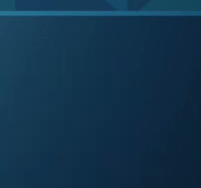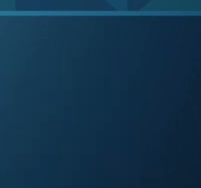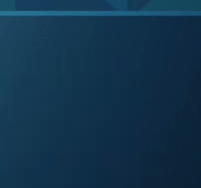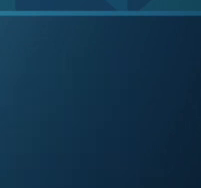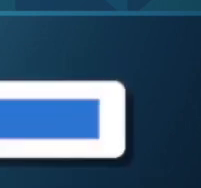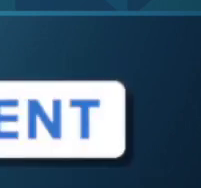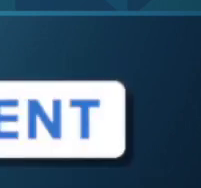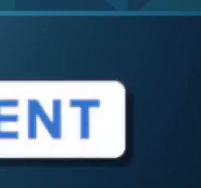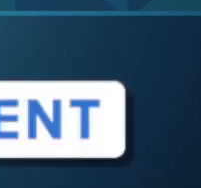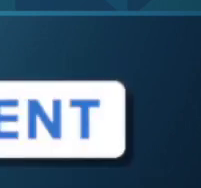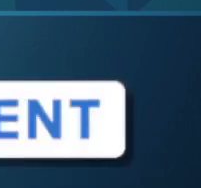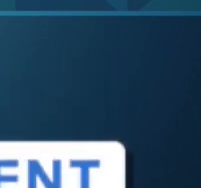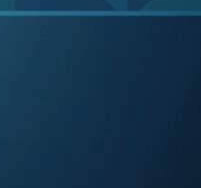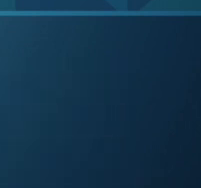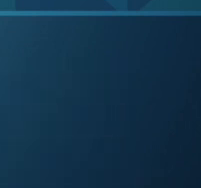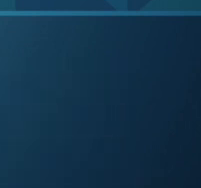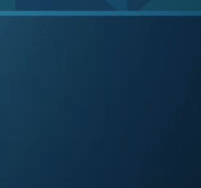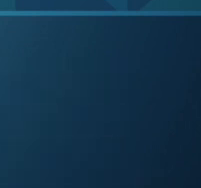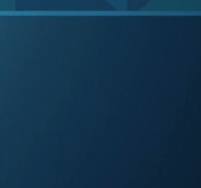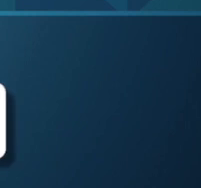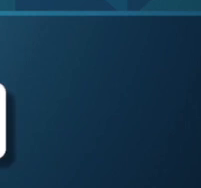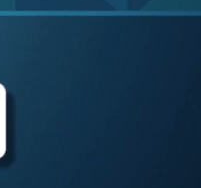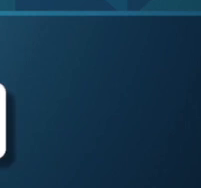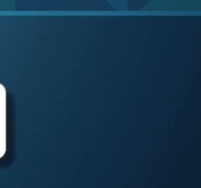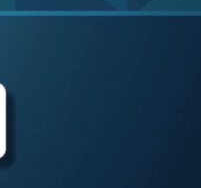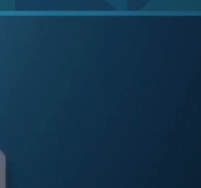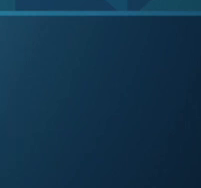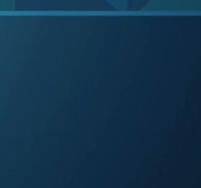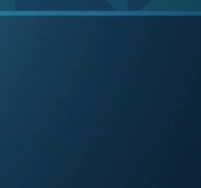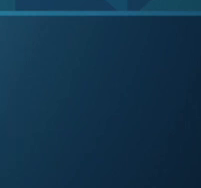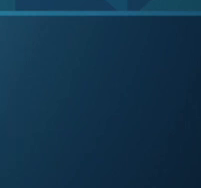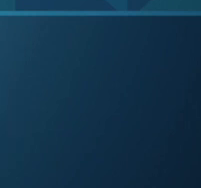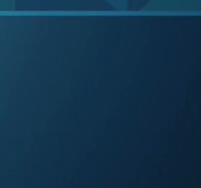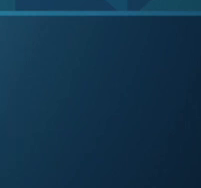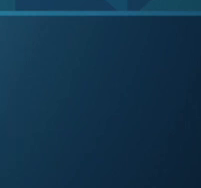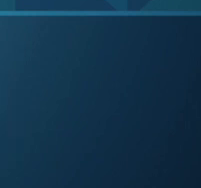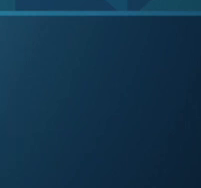notificação. Fo comentário no fahetutang ba media social siraseluk.